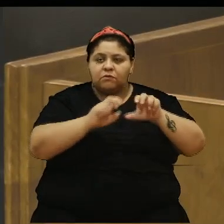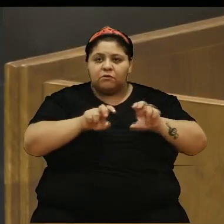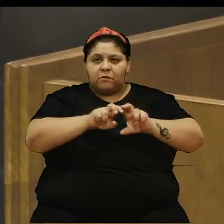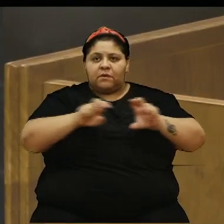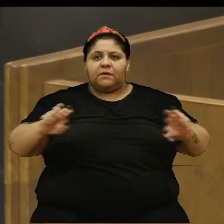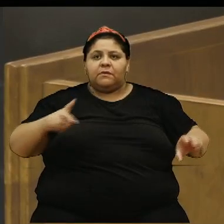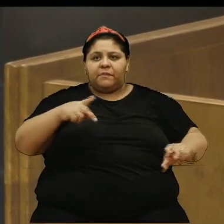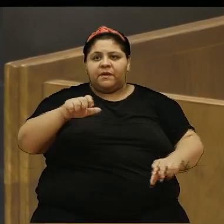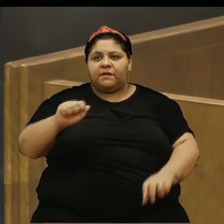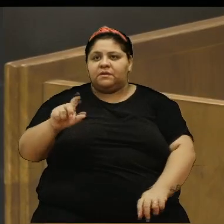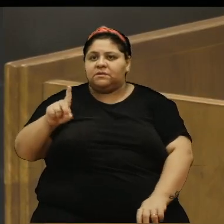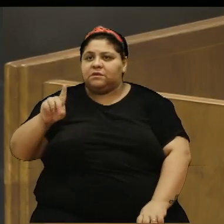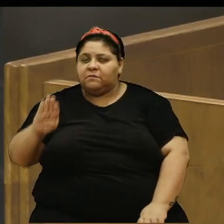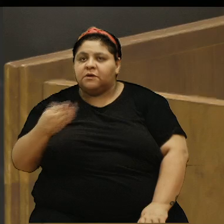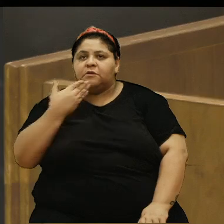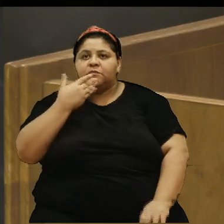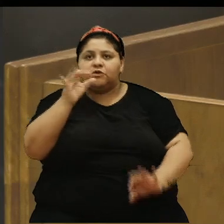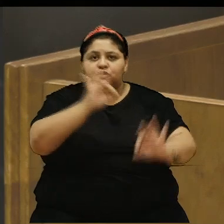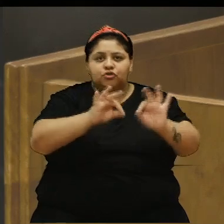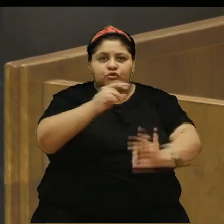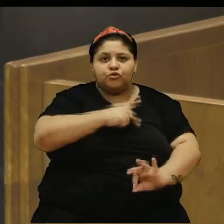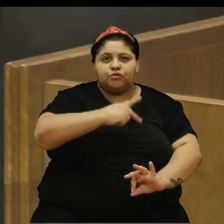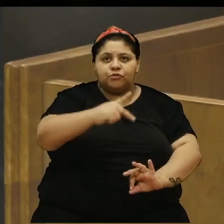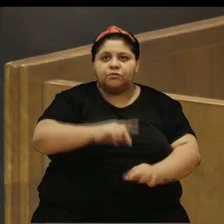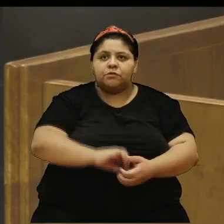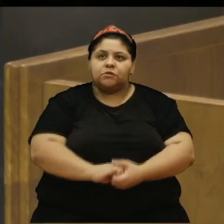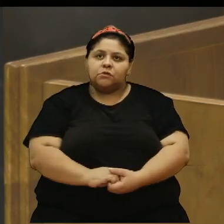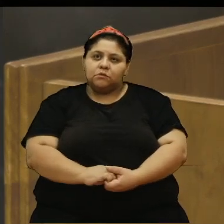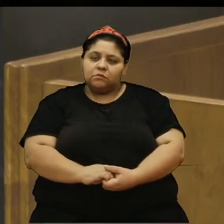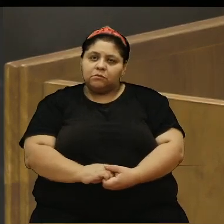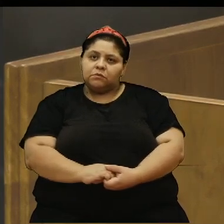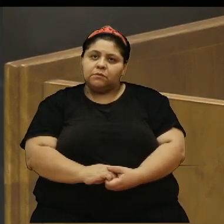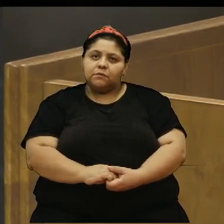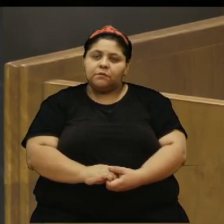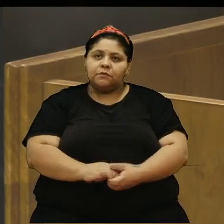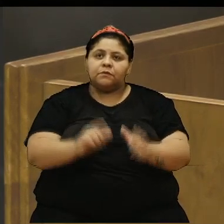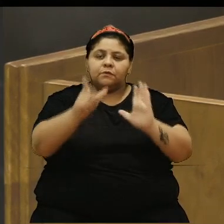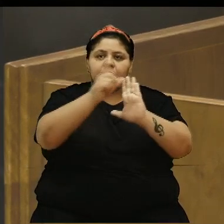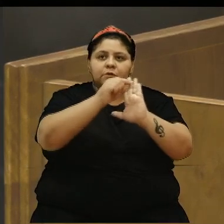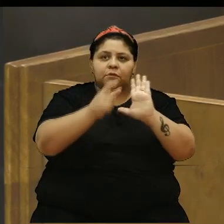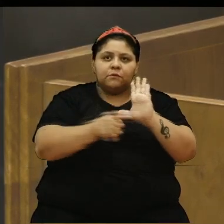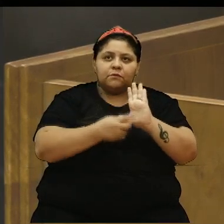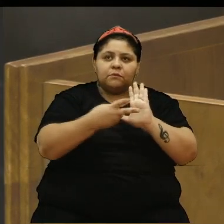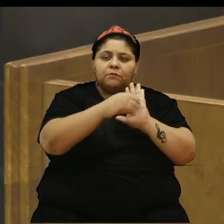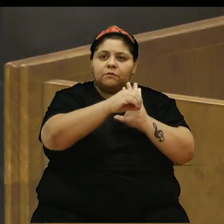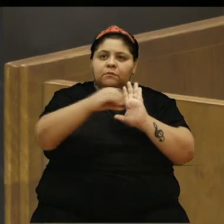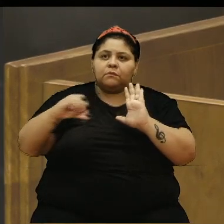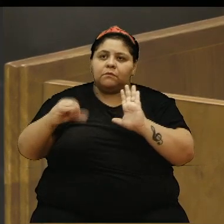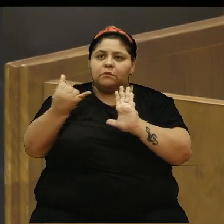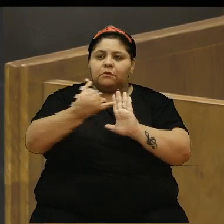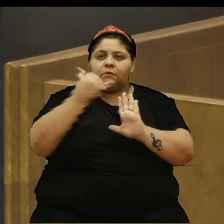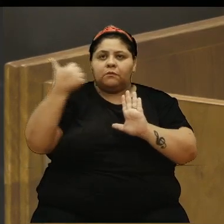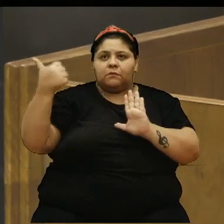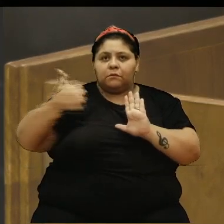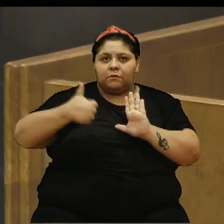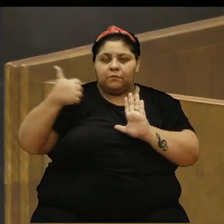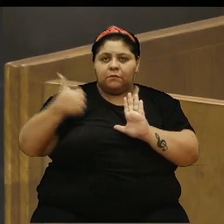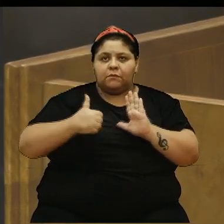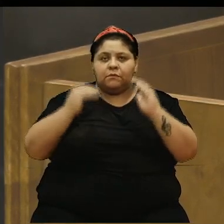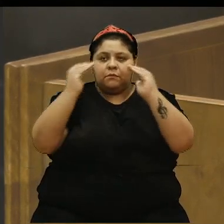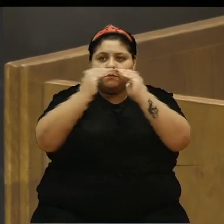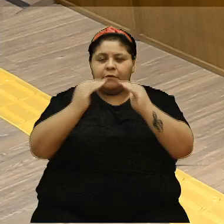PSDB. Questão de ordem, presidente. Pois não, vereador Bertola. Artigo 209, inciso 1º, consonante com o